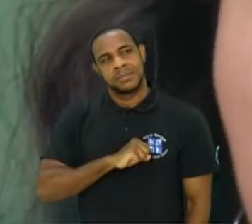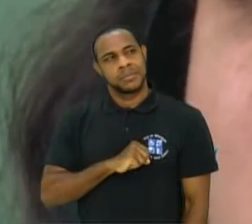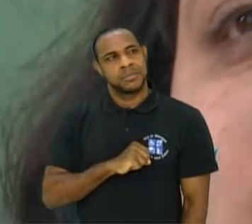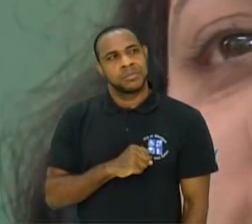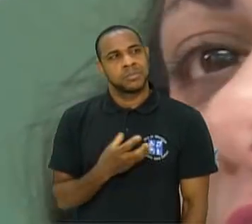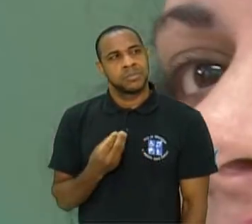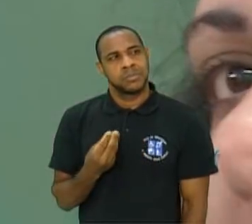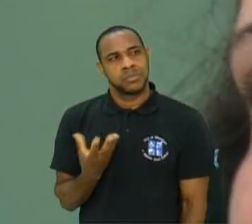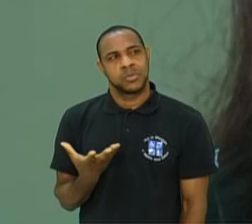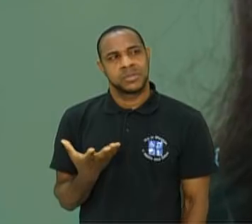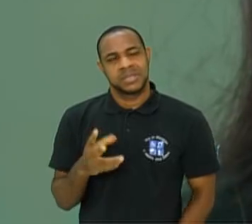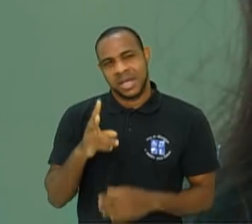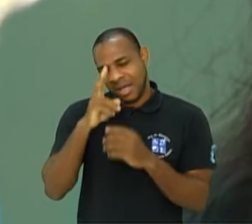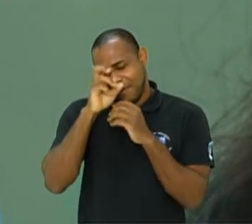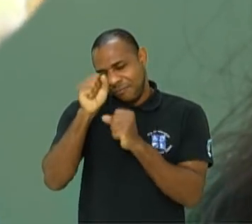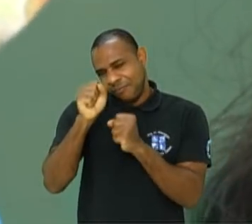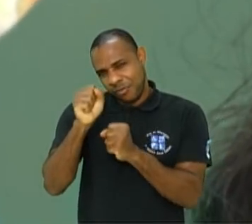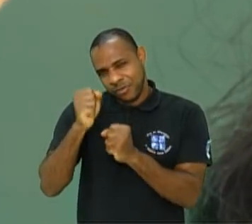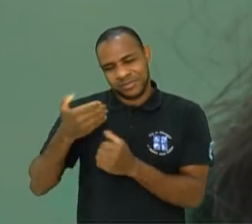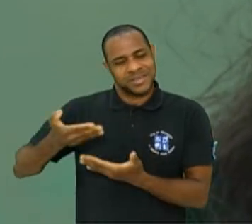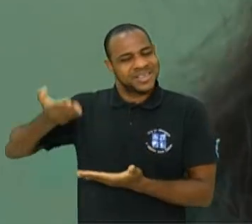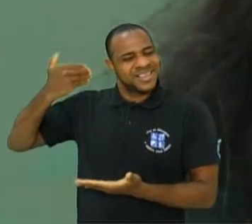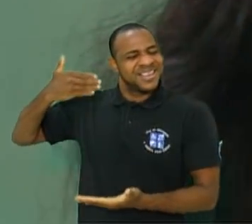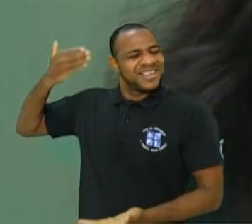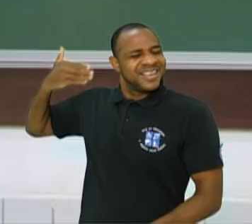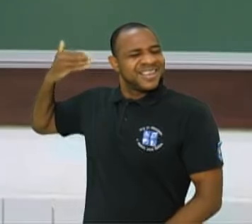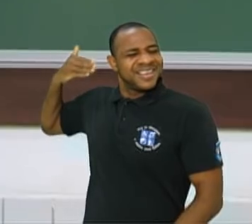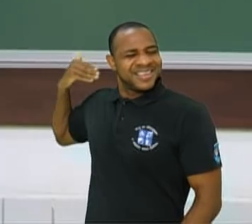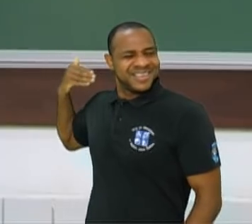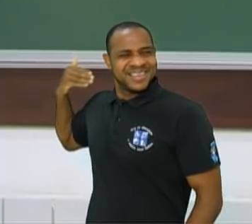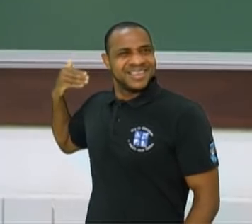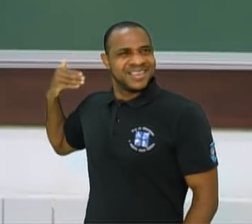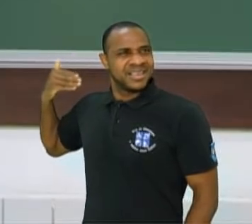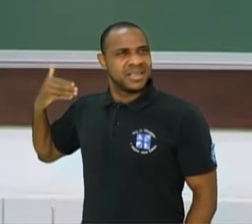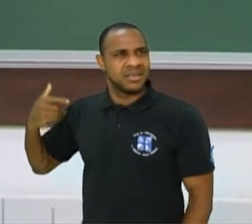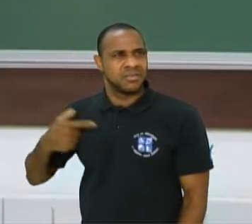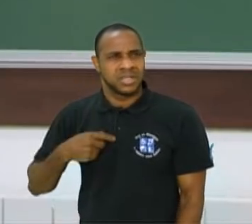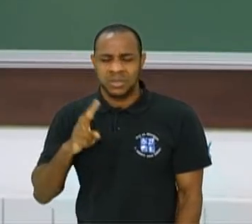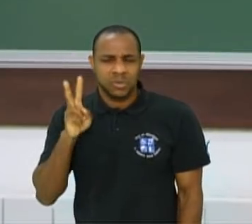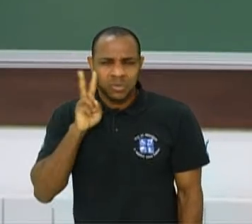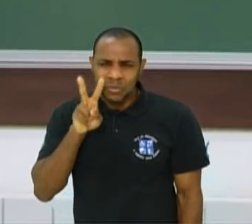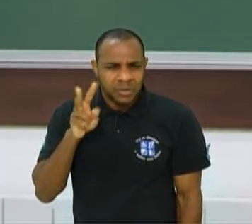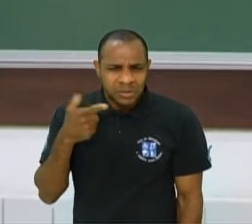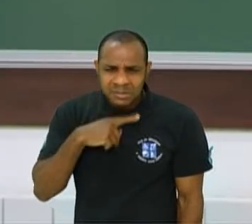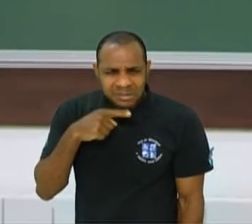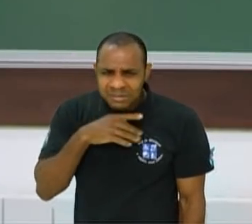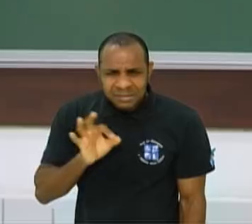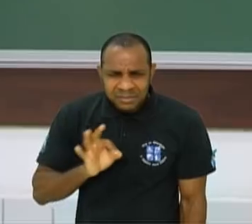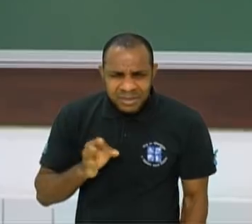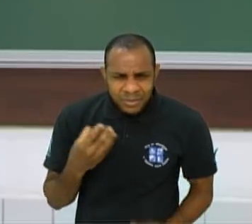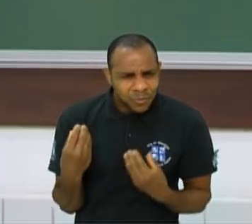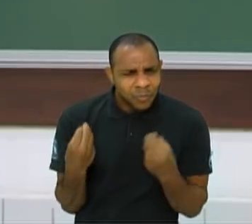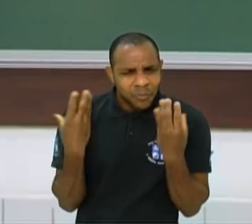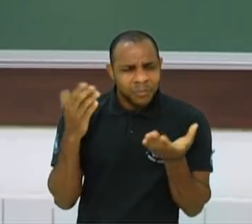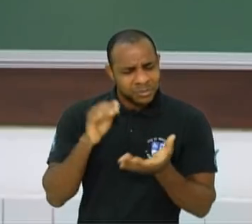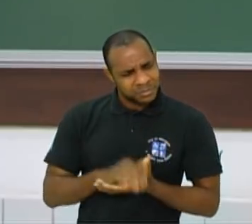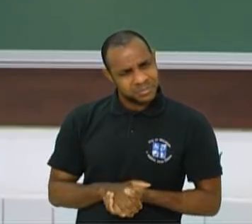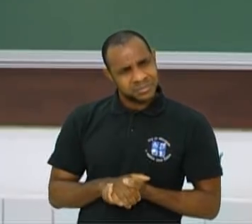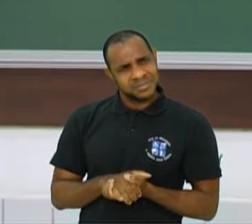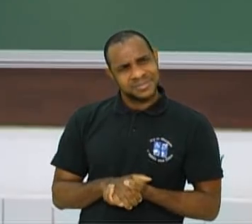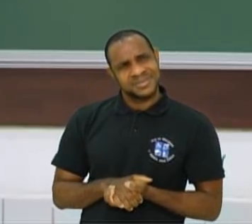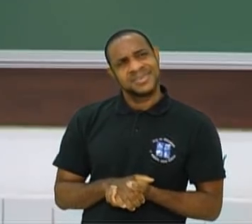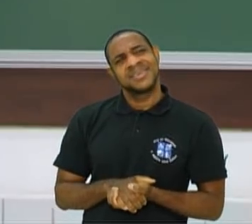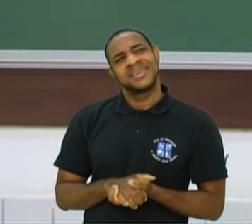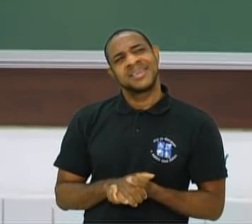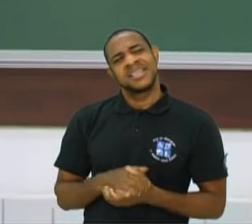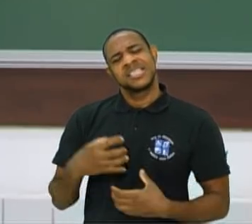de ancestralidade em mim. Você não consegue ver? Como assim? Sim,